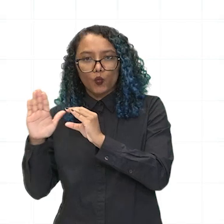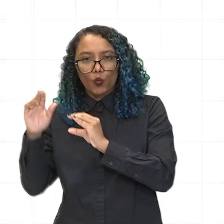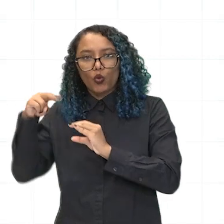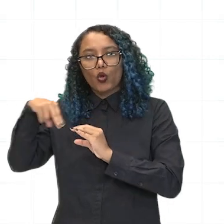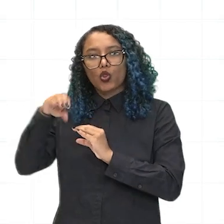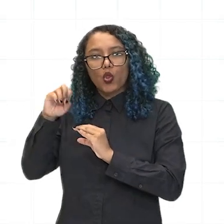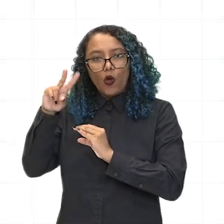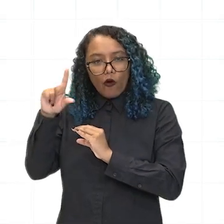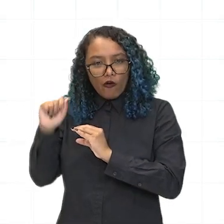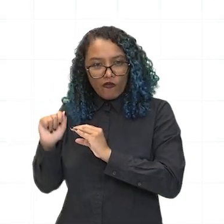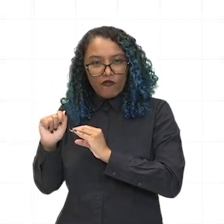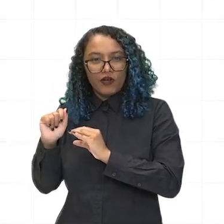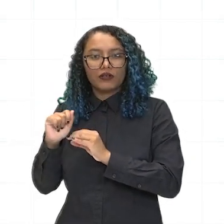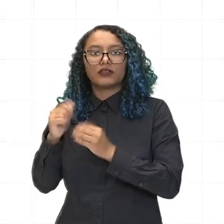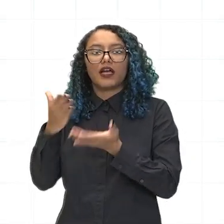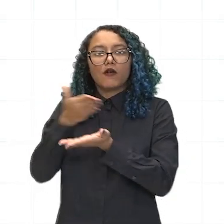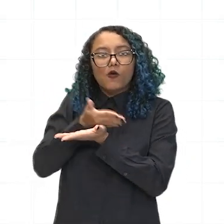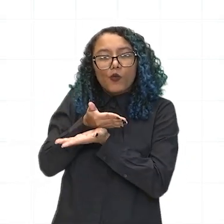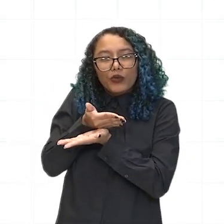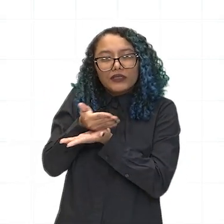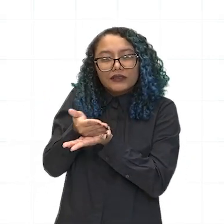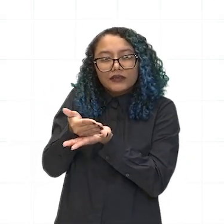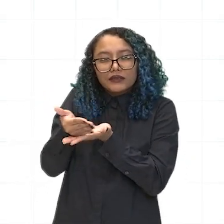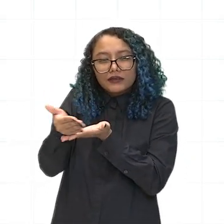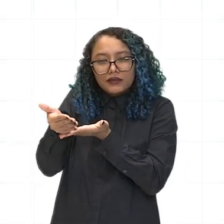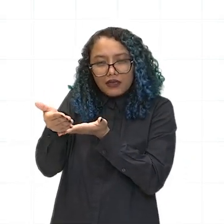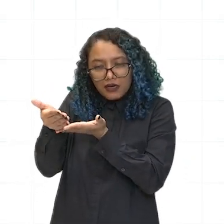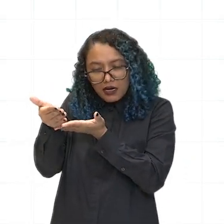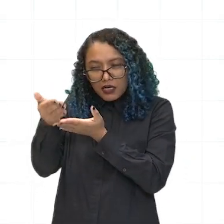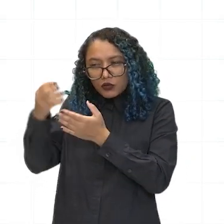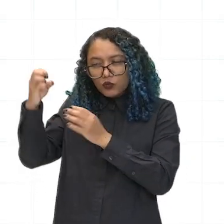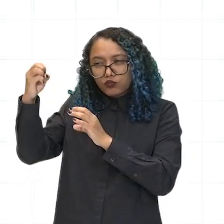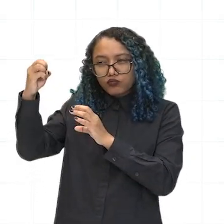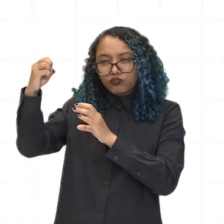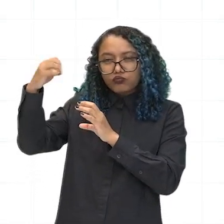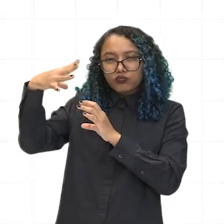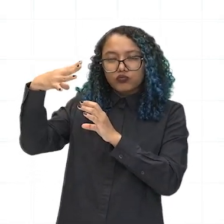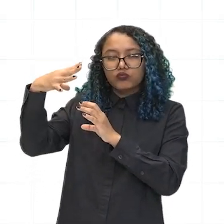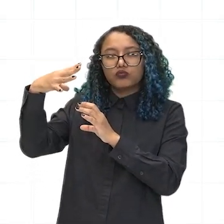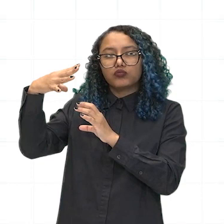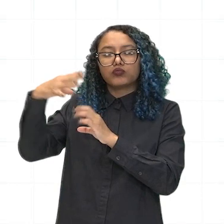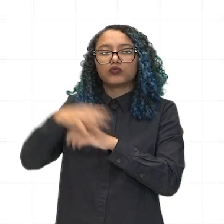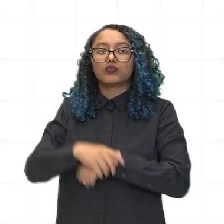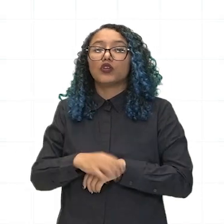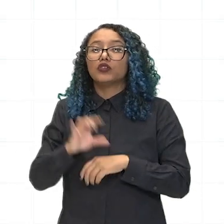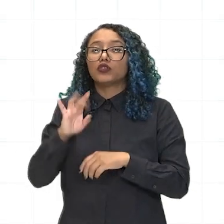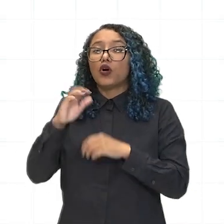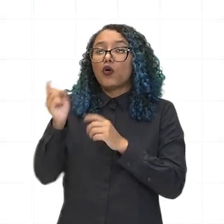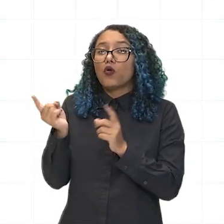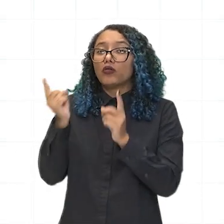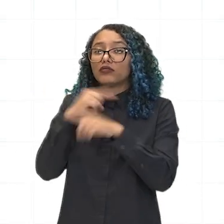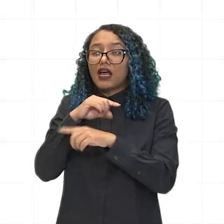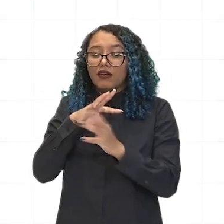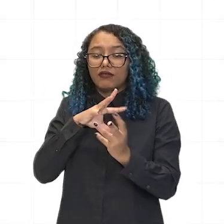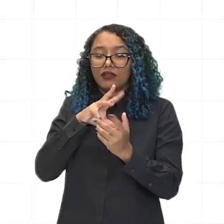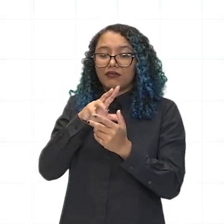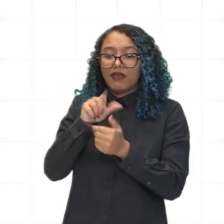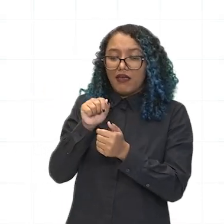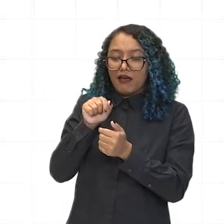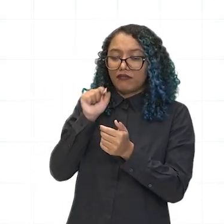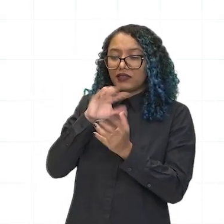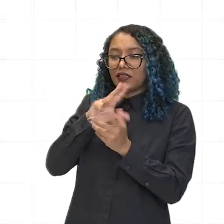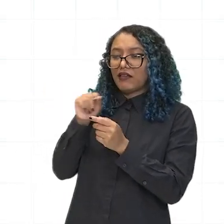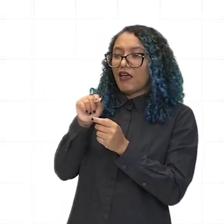ela está ali iniciando o seu ciclo, iluminação da lua somente do lado oposto ao visível da